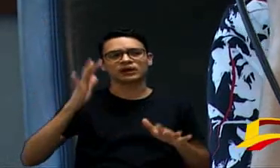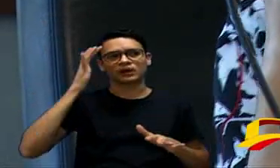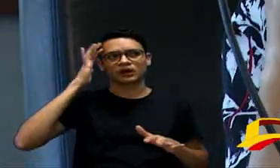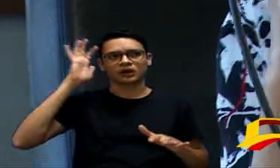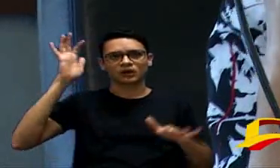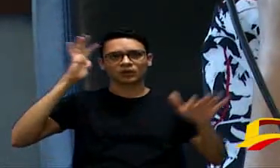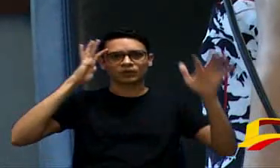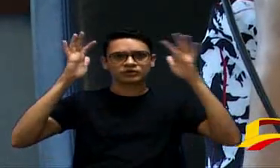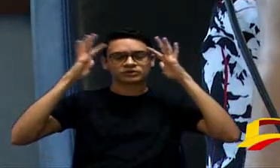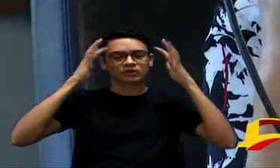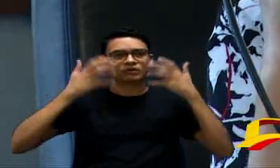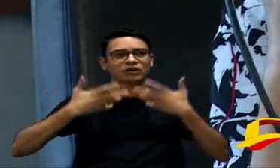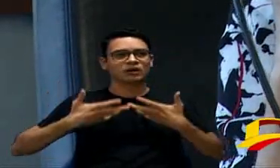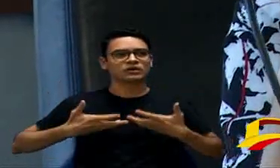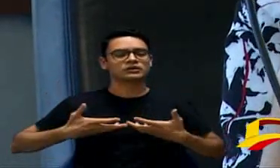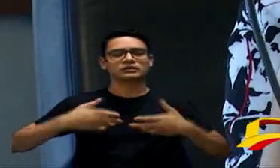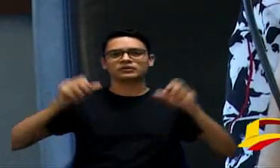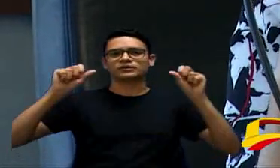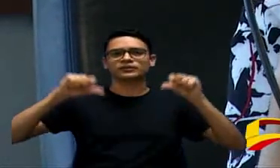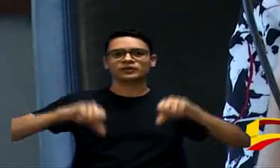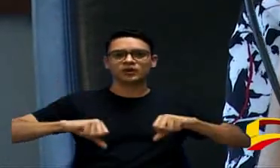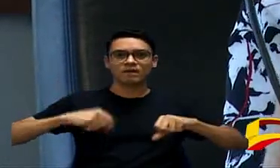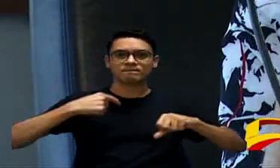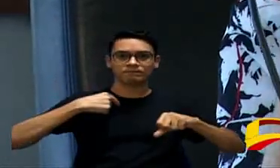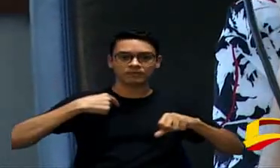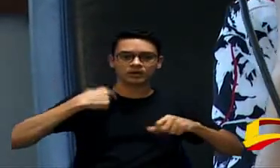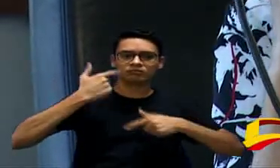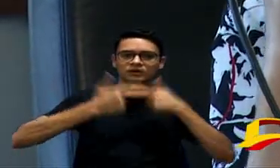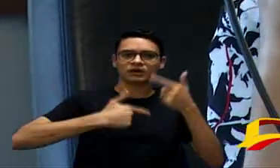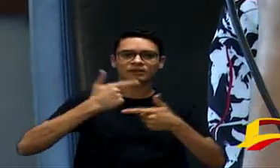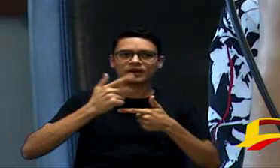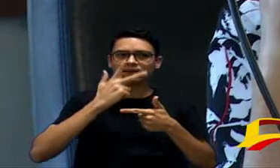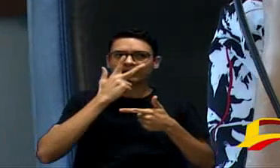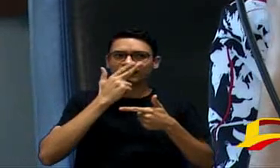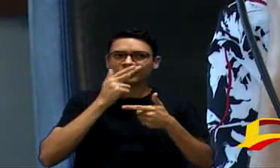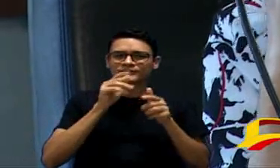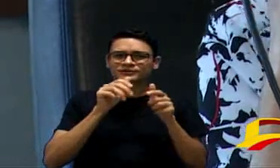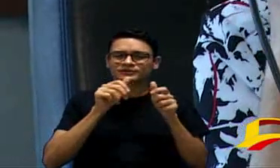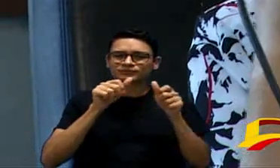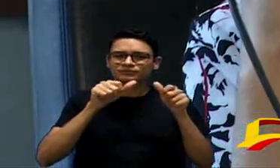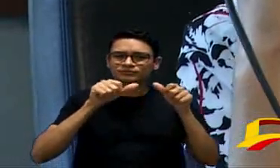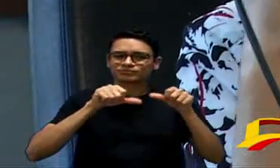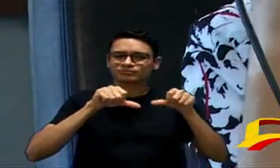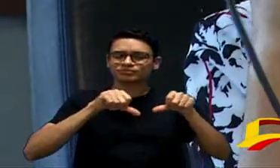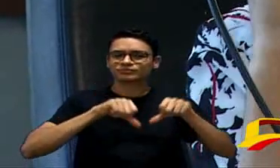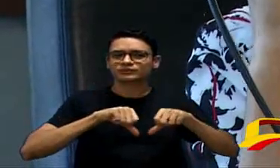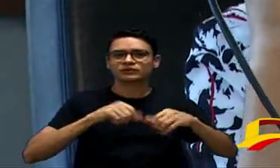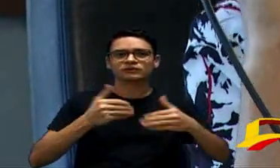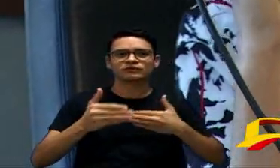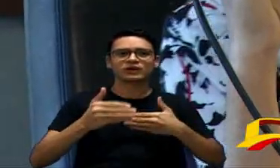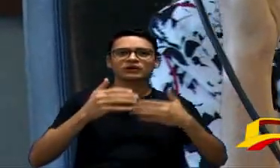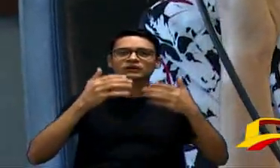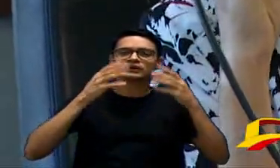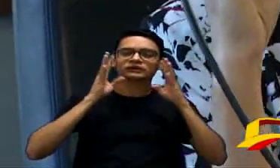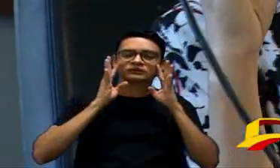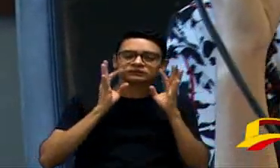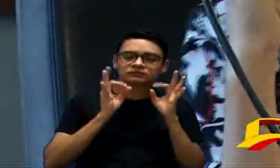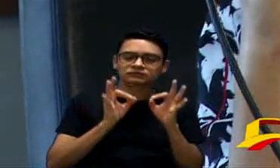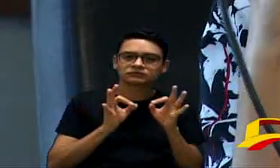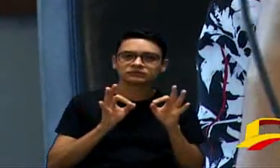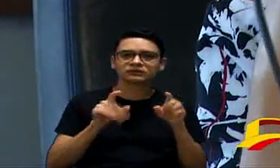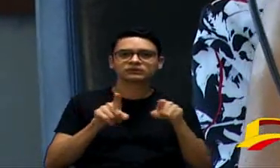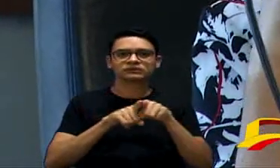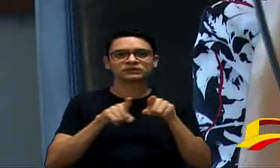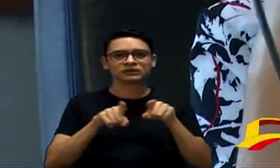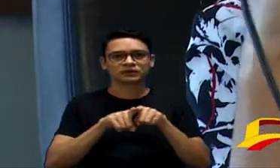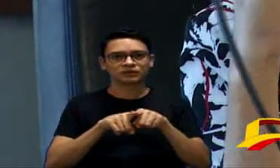ficar super cansada, meu rendimento ia cair, né, muito mais, porque a concentração, né,